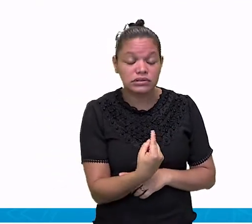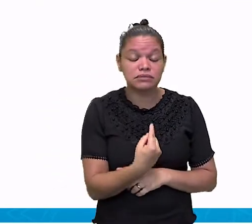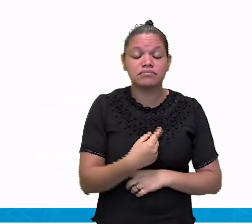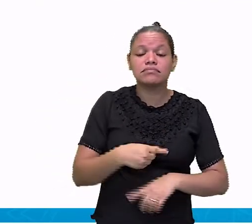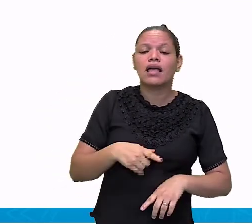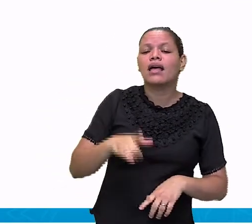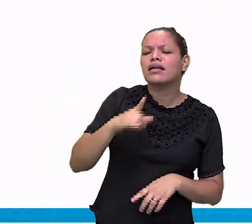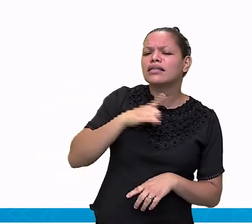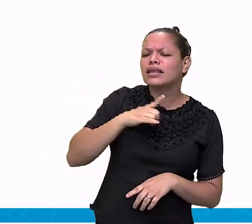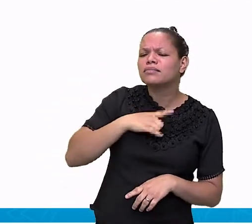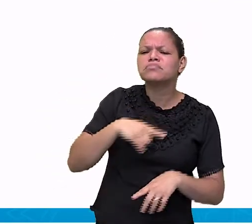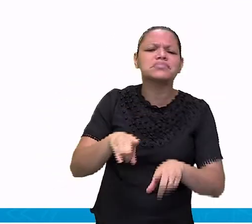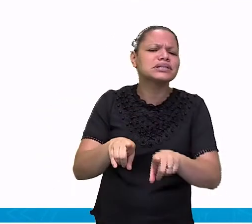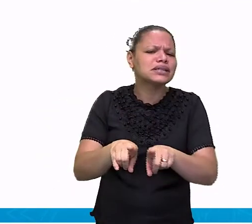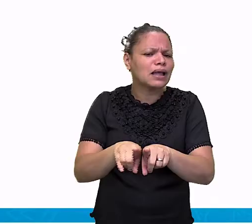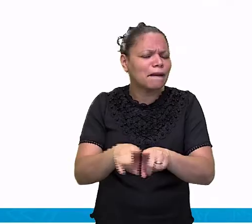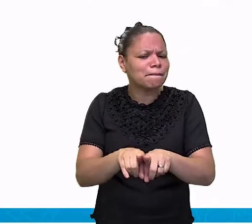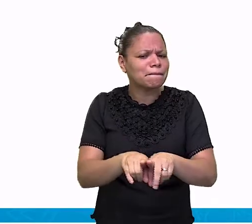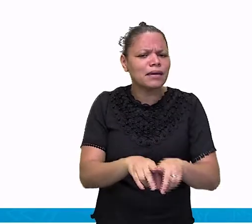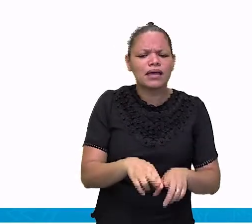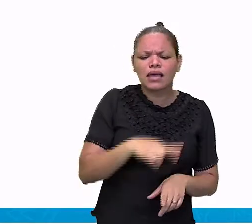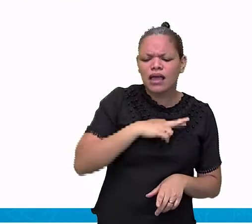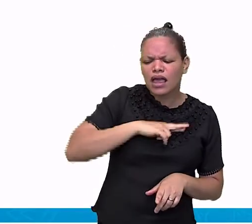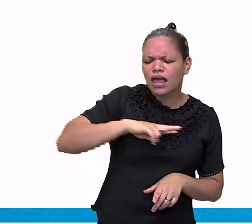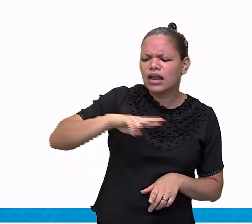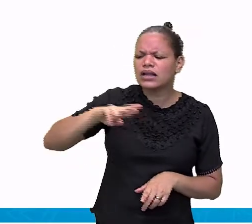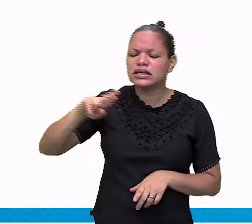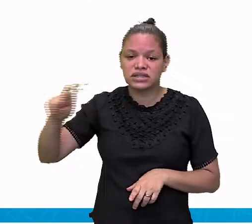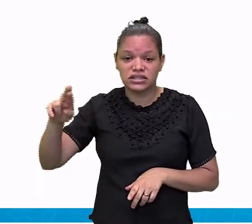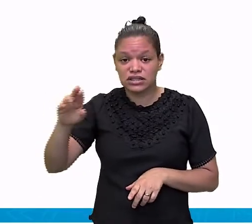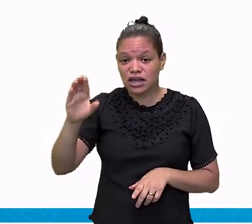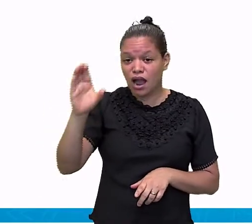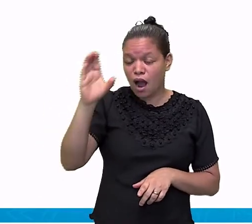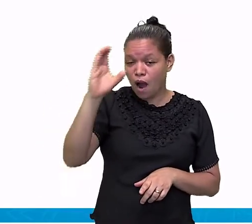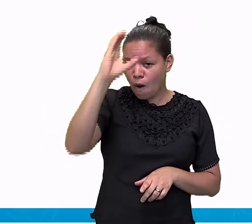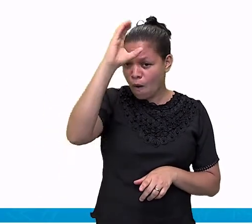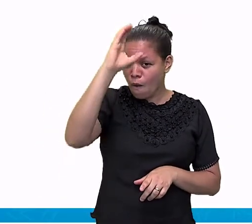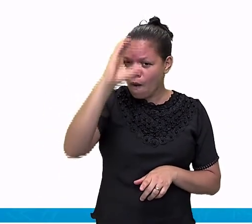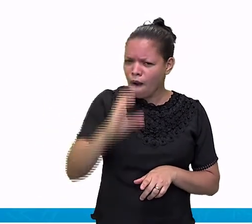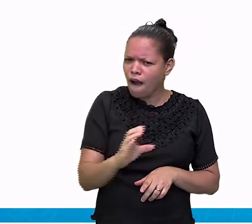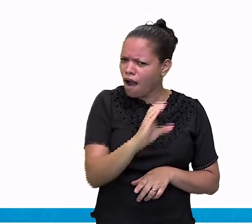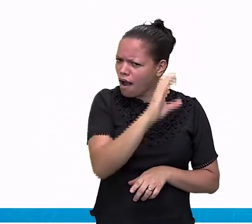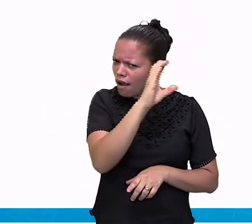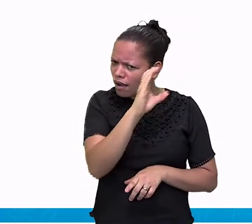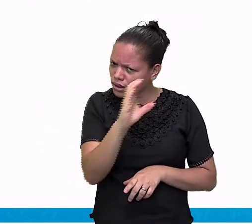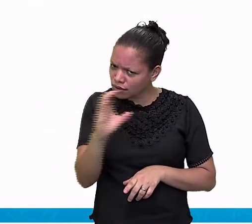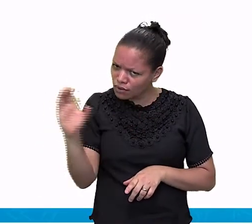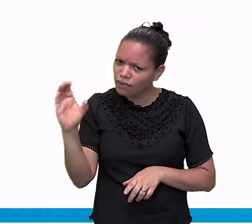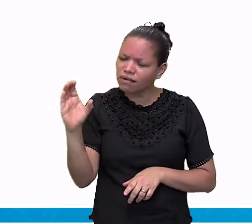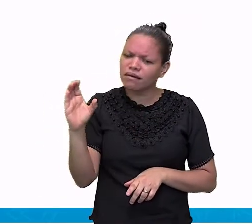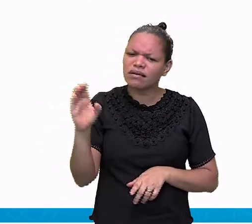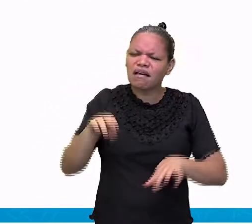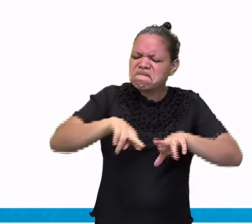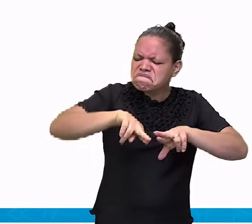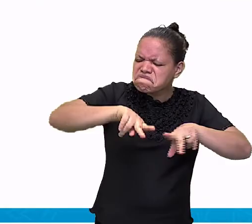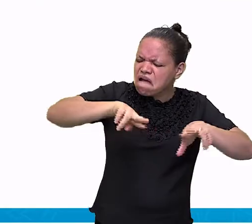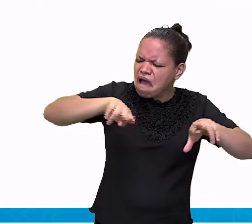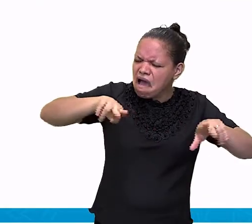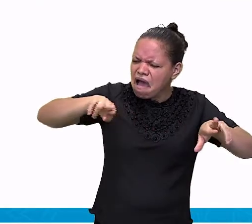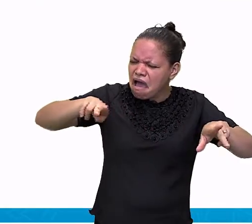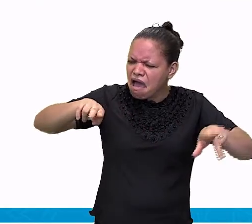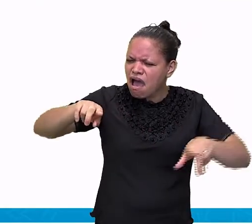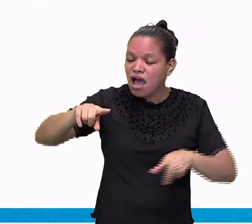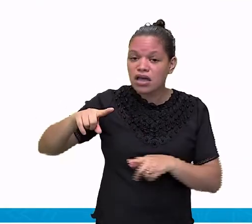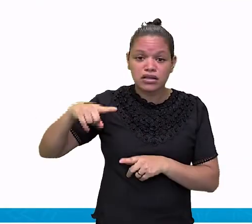temos a protestante, outras religiões de matrizes africanas, que também estão dentro do nosso